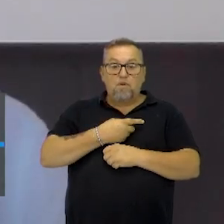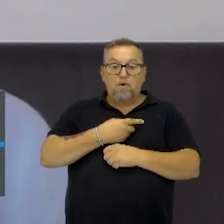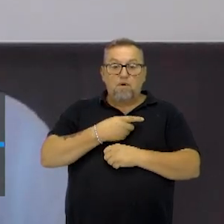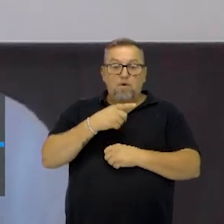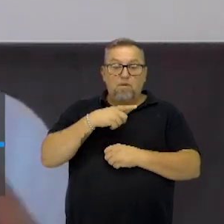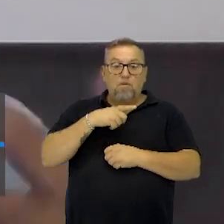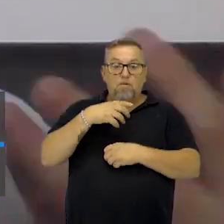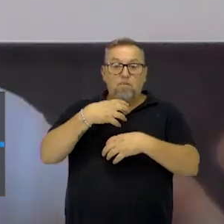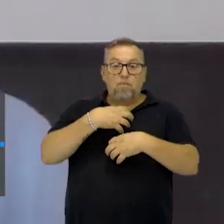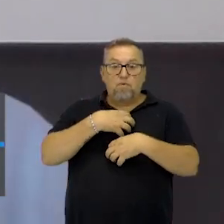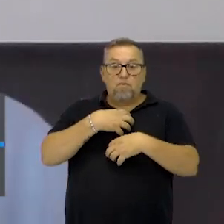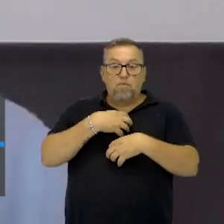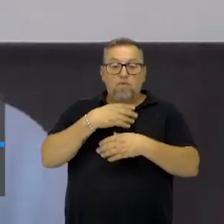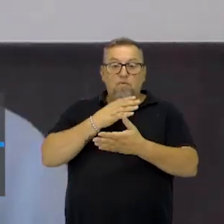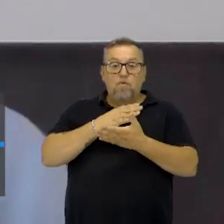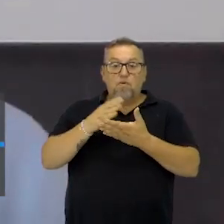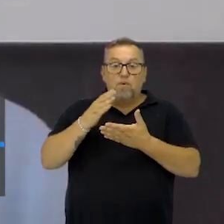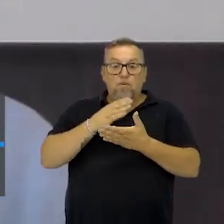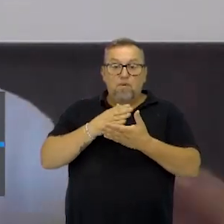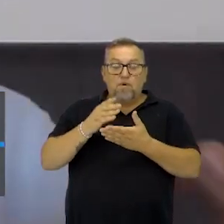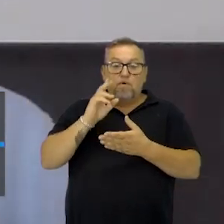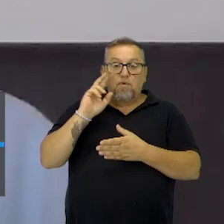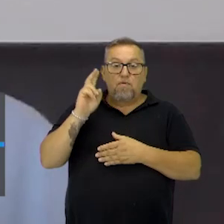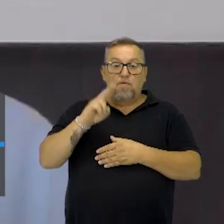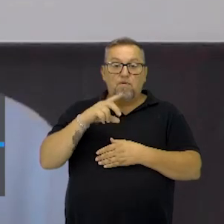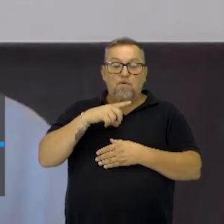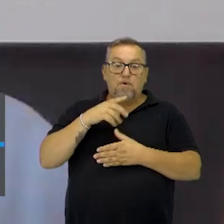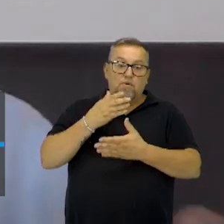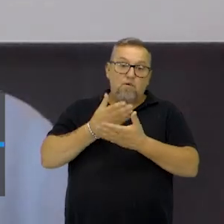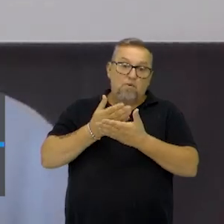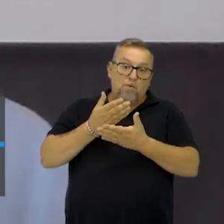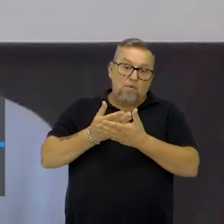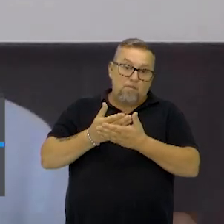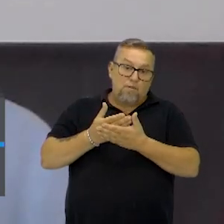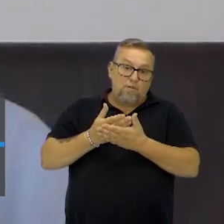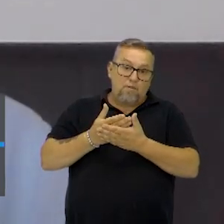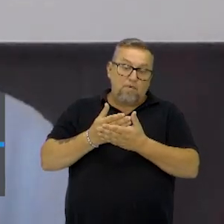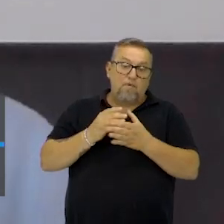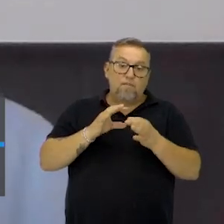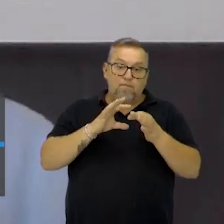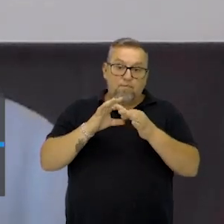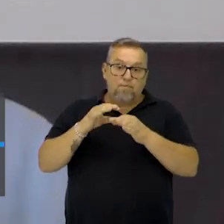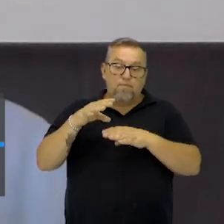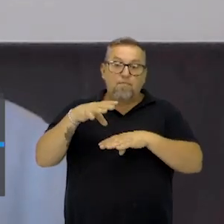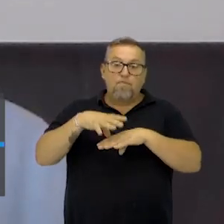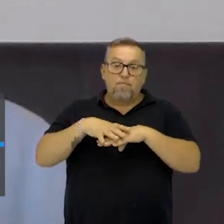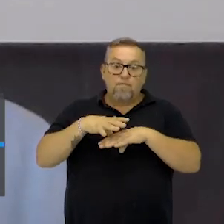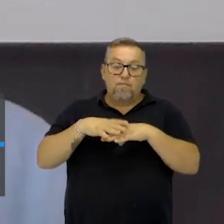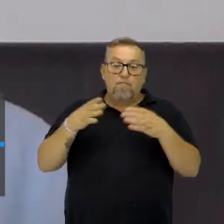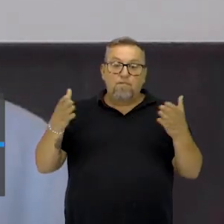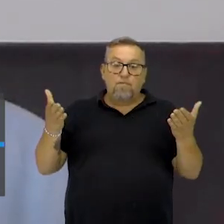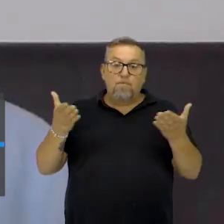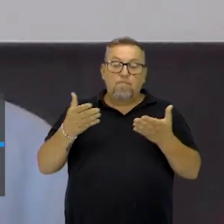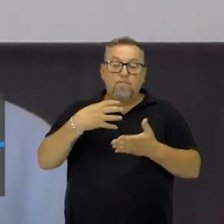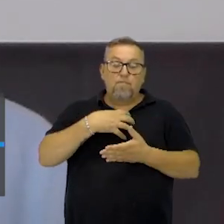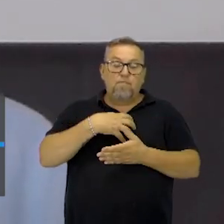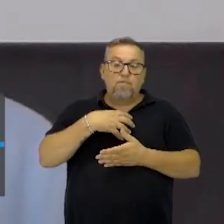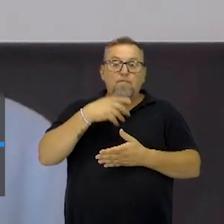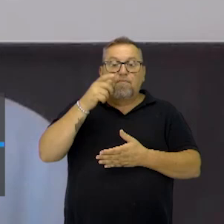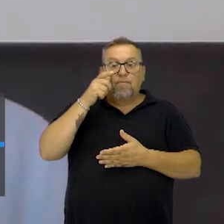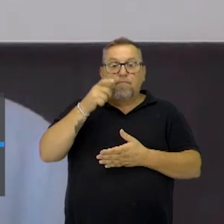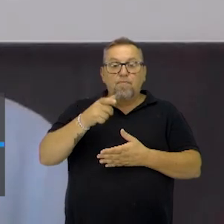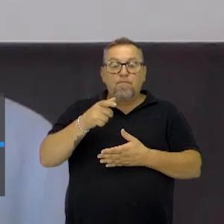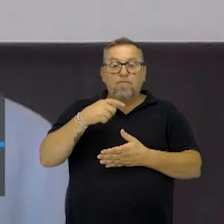nossos posicionamentos a partir de pessoas que estudam o assunto, que estudam a temática, tá? Então, nesse sentido, é bem